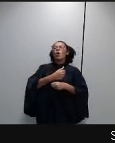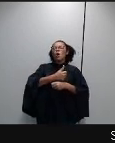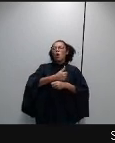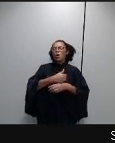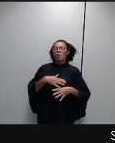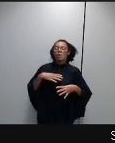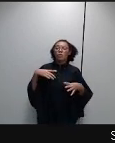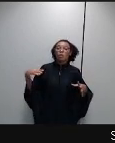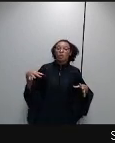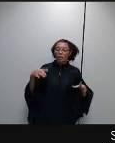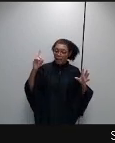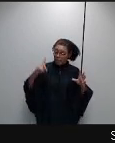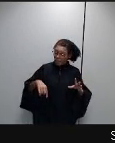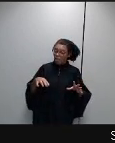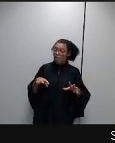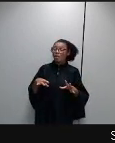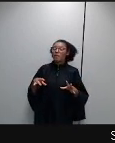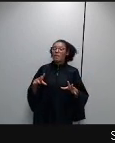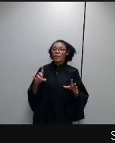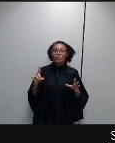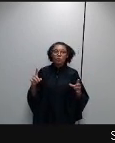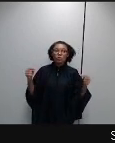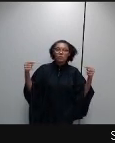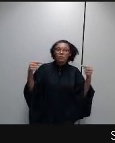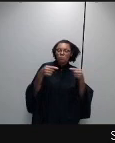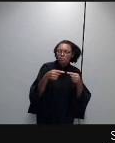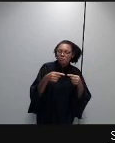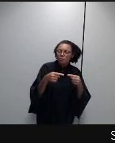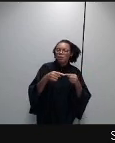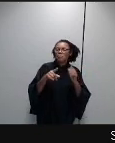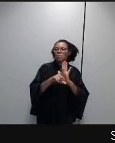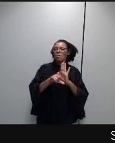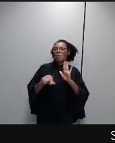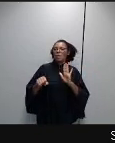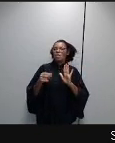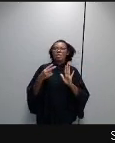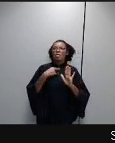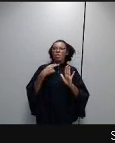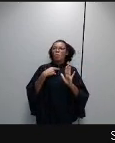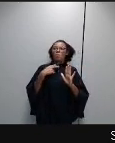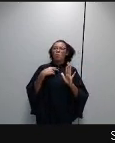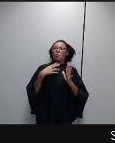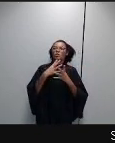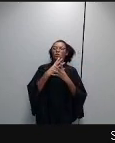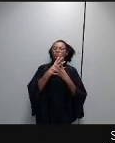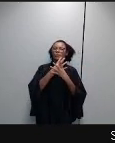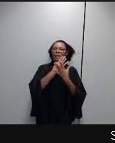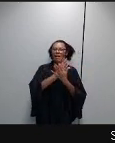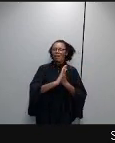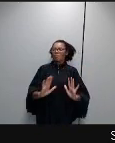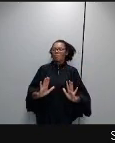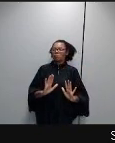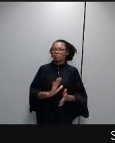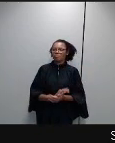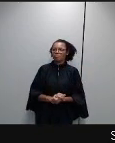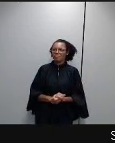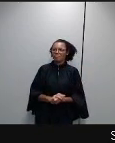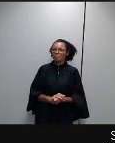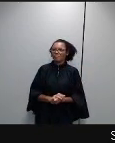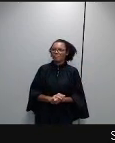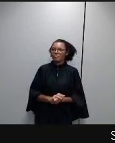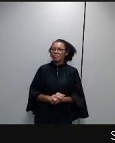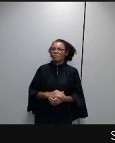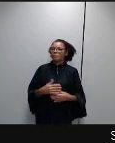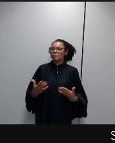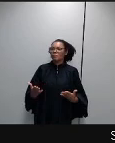para dizer que uma lei não pode excluir o filho adotivo de perceber a atenção do Peba Robson